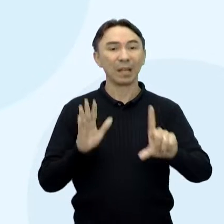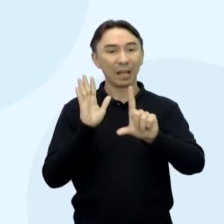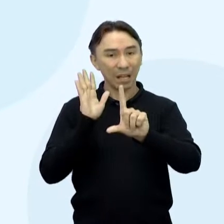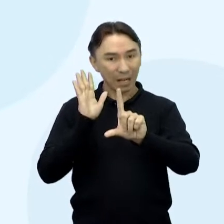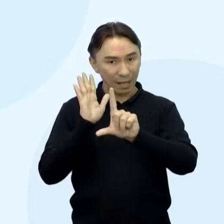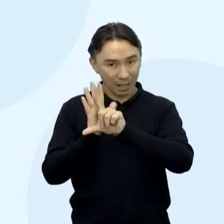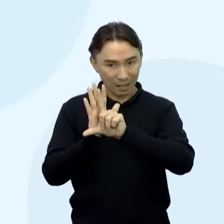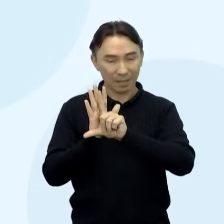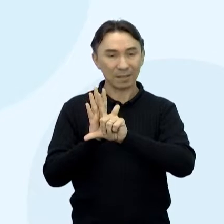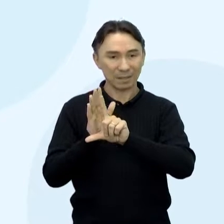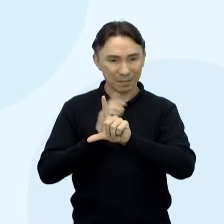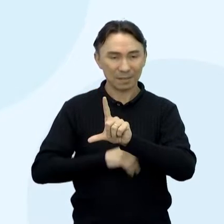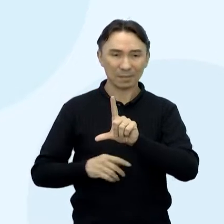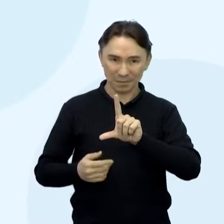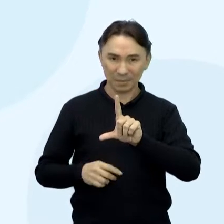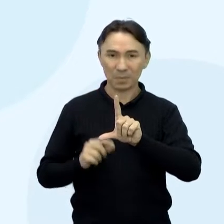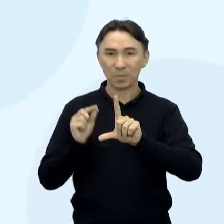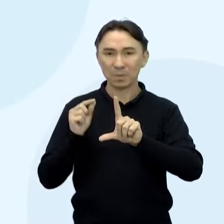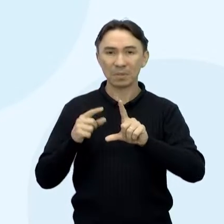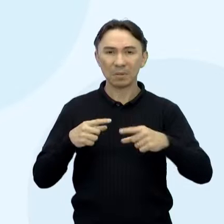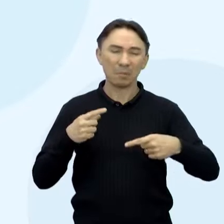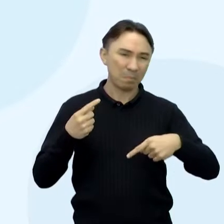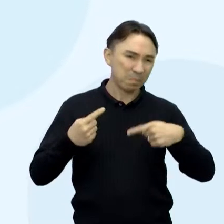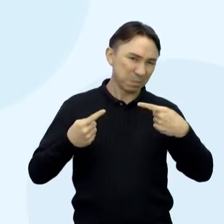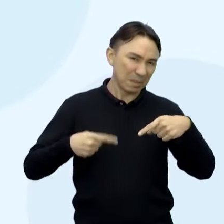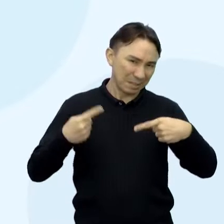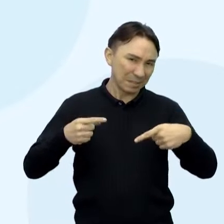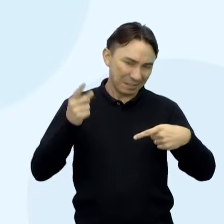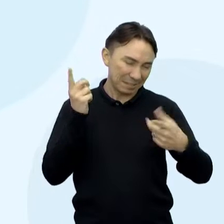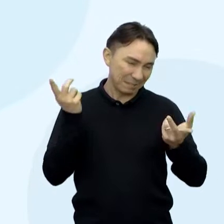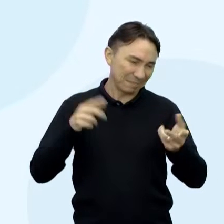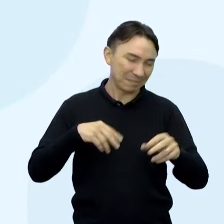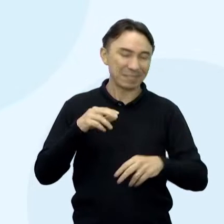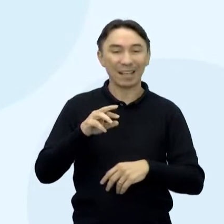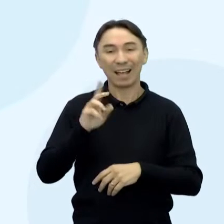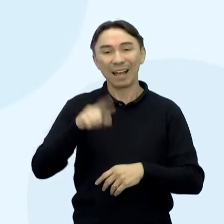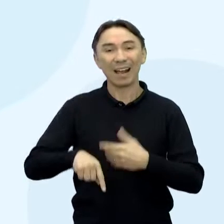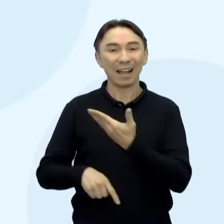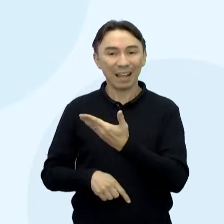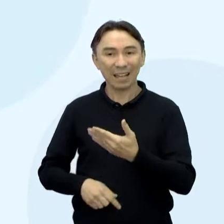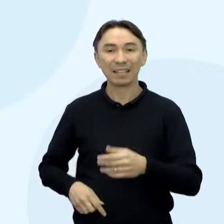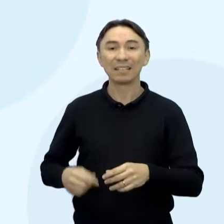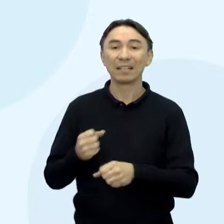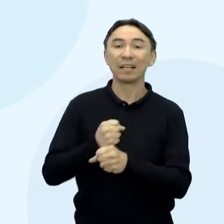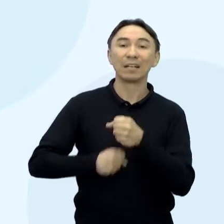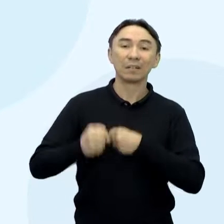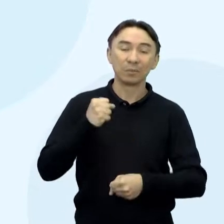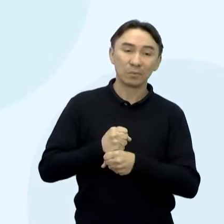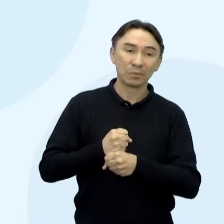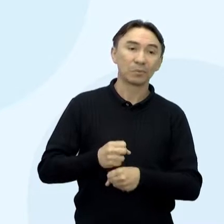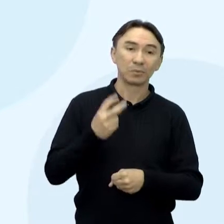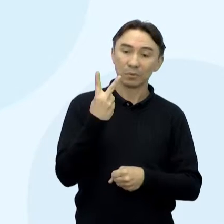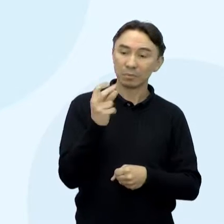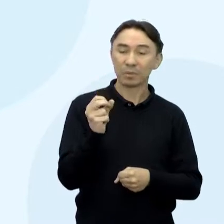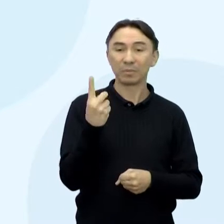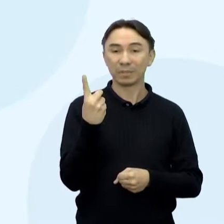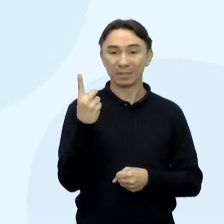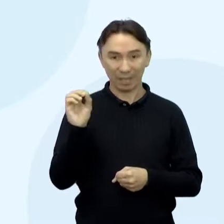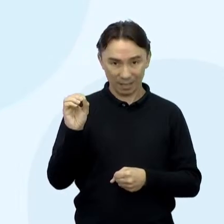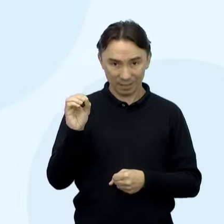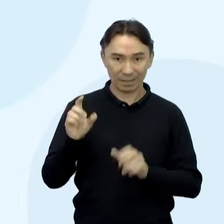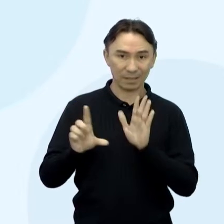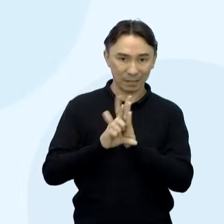Política Nacional de Resíduos Sólidos, que é a Lei 12.305 de 2010, foi instituída